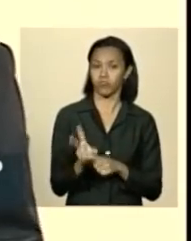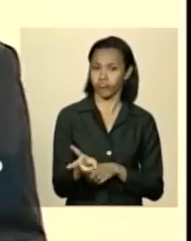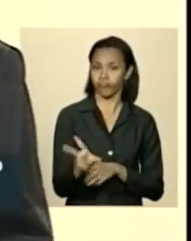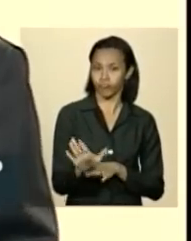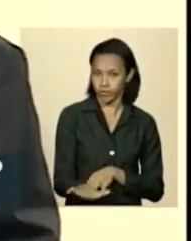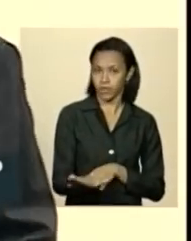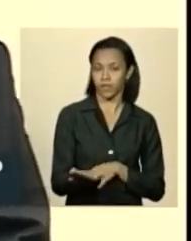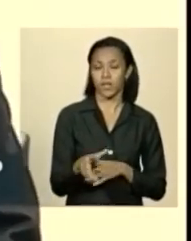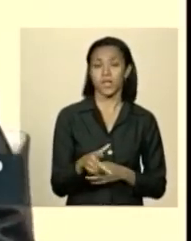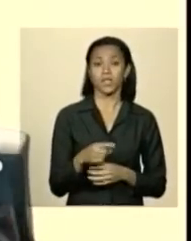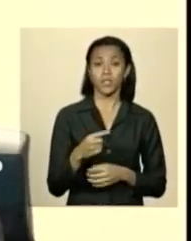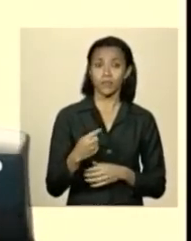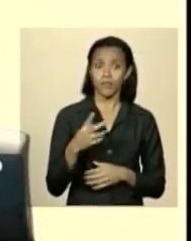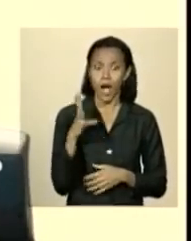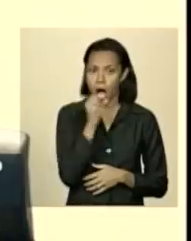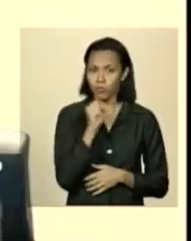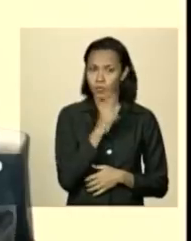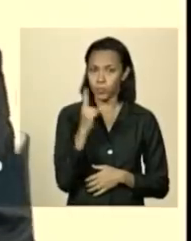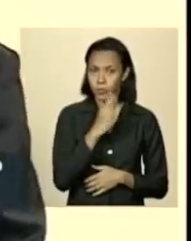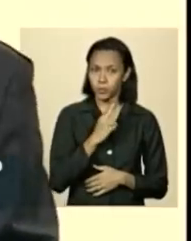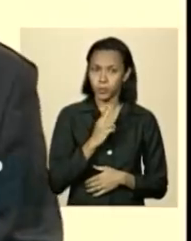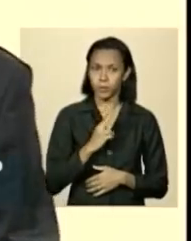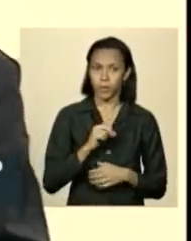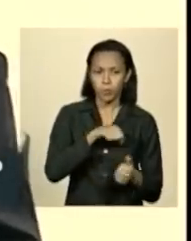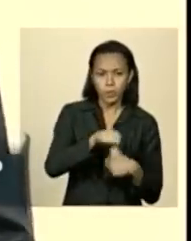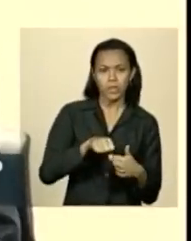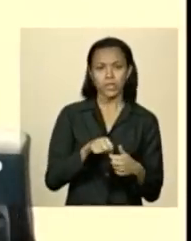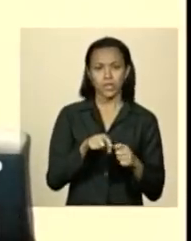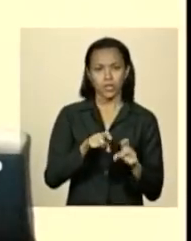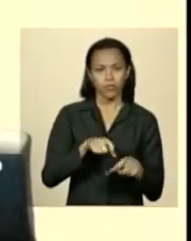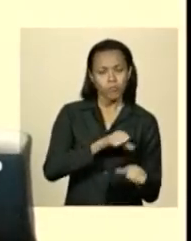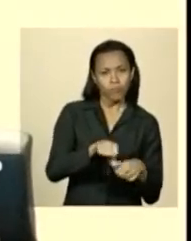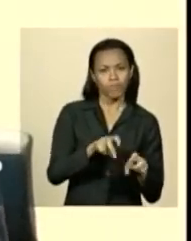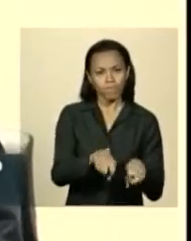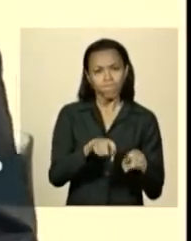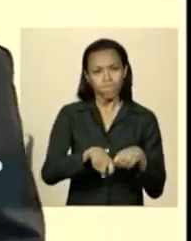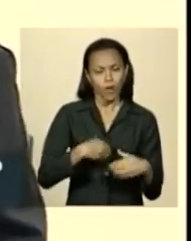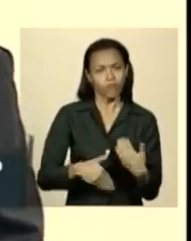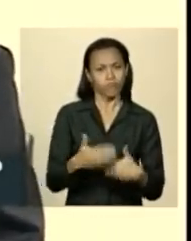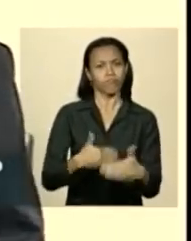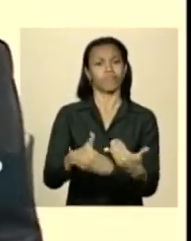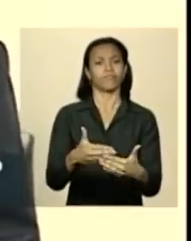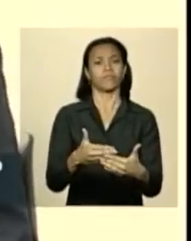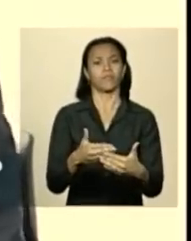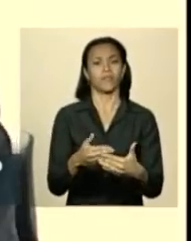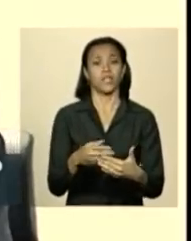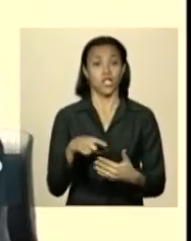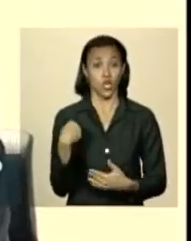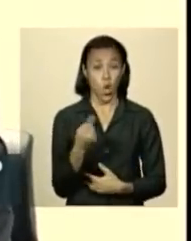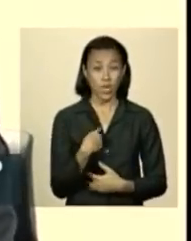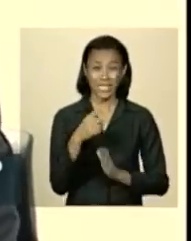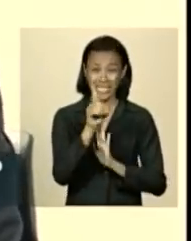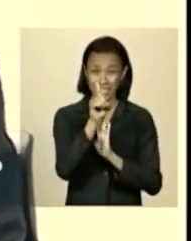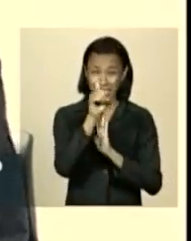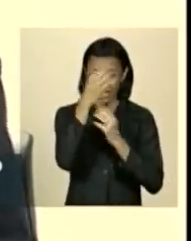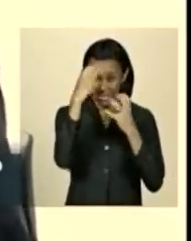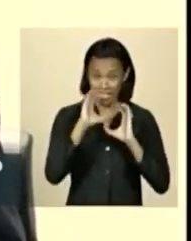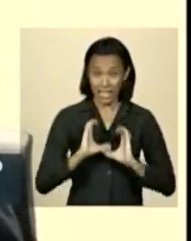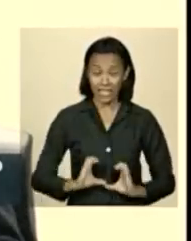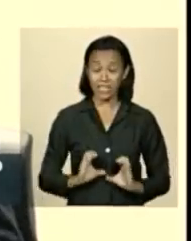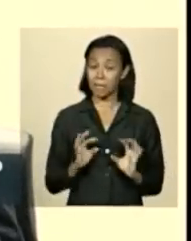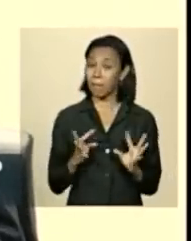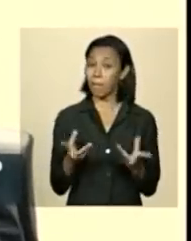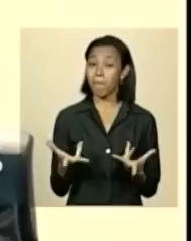que que se acelere o processo de regularização fundiária Porque de fato né nós só vamos dar cidadania plena por um conjunto